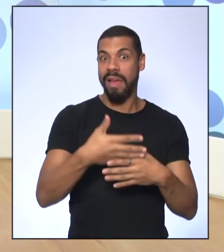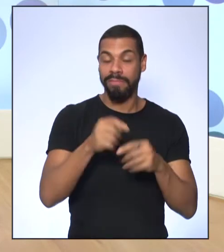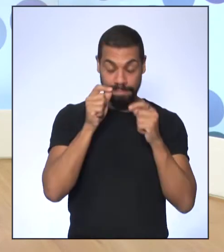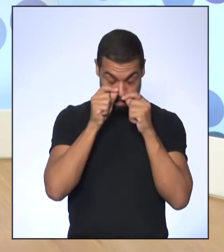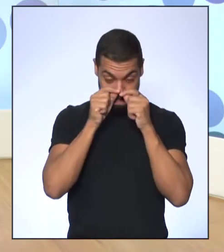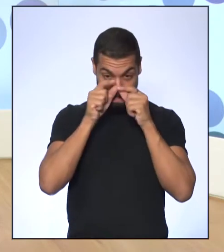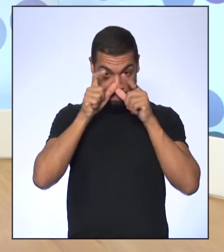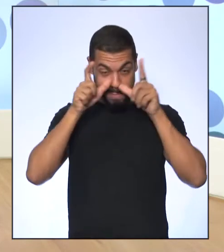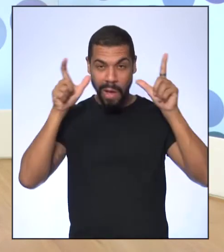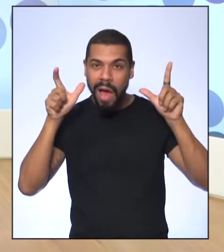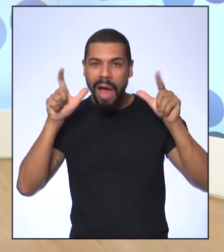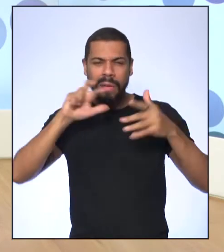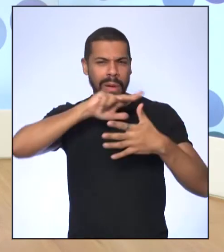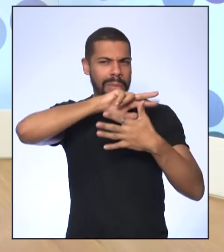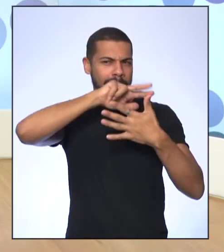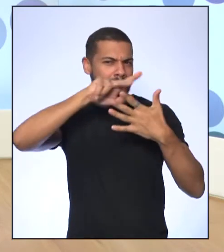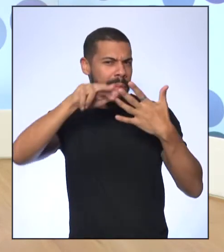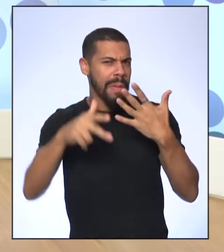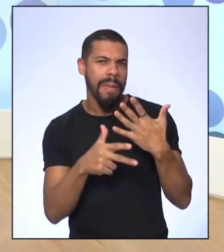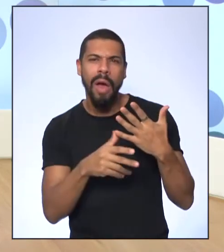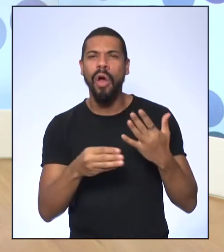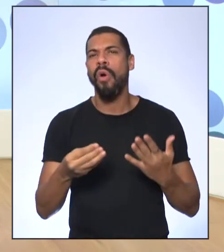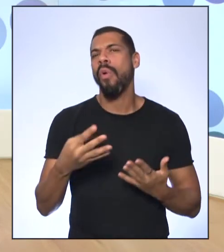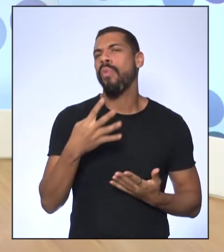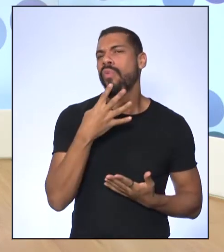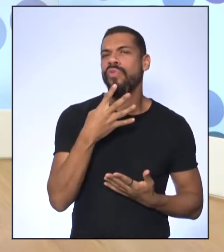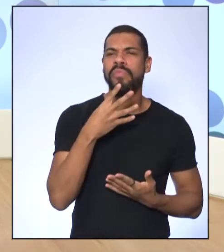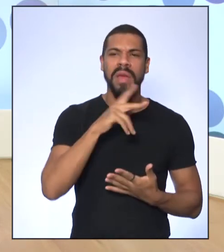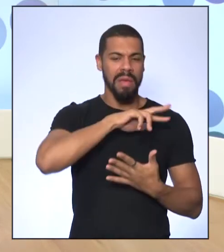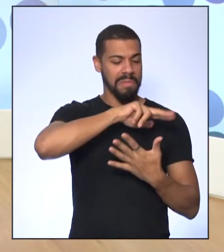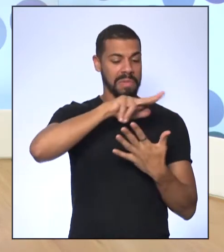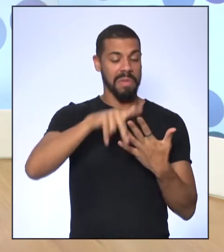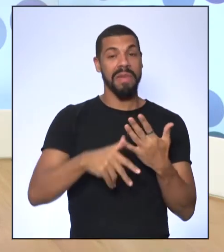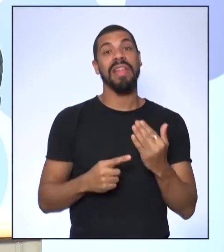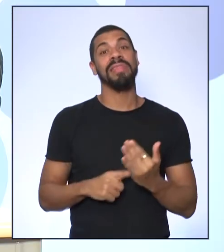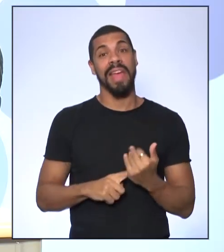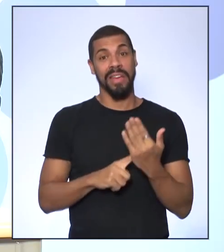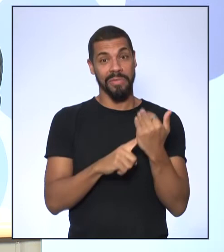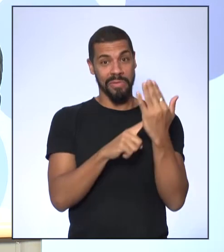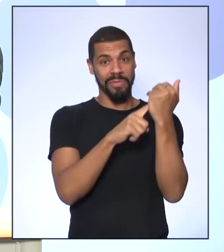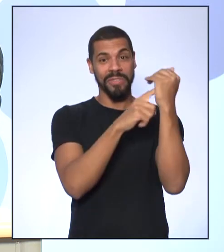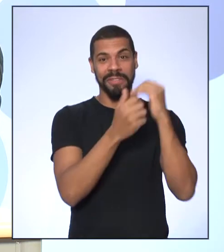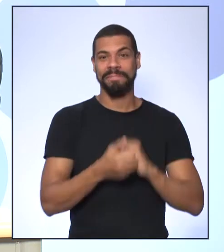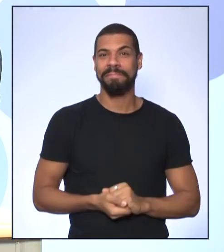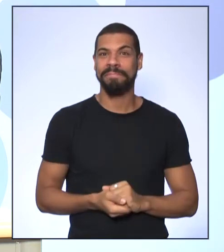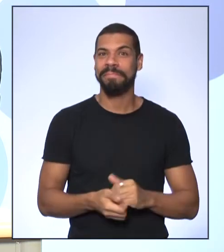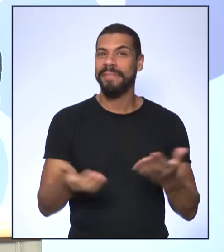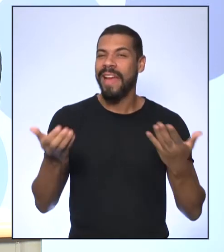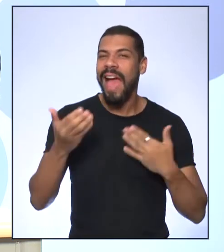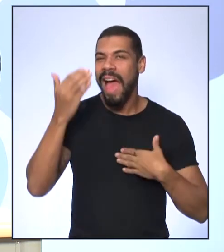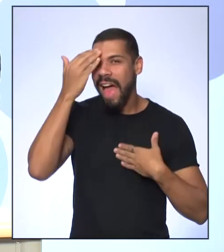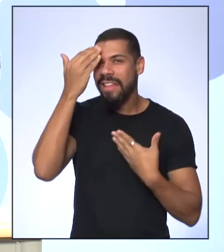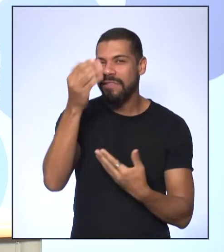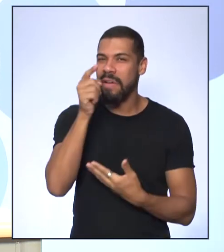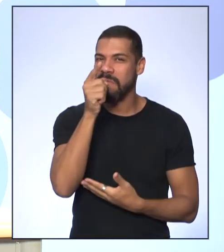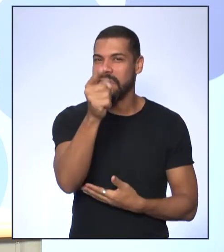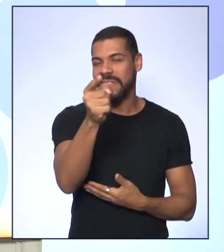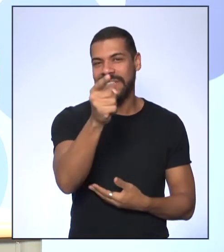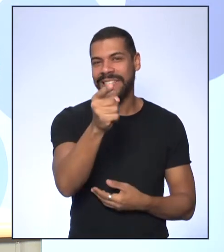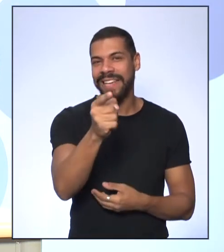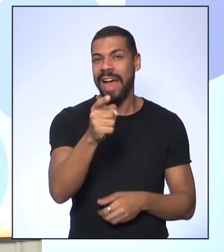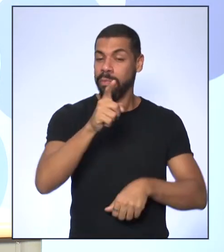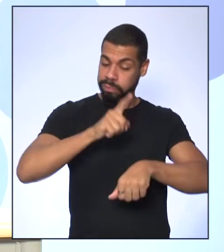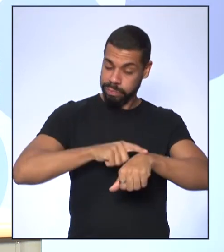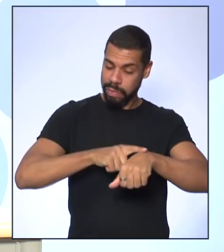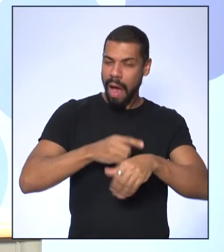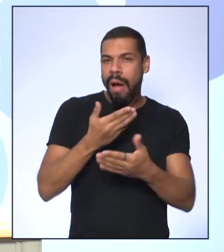o desejo por várias outras áreas, por conhecer coisas diferentes, que a tecnologia sempre faz isso com a gente. Queria agradecer a vocês por esse tempo